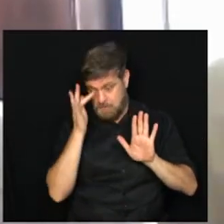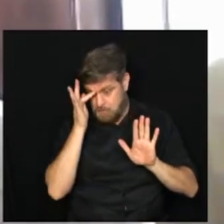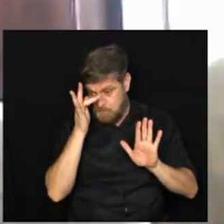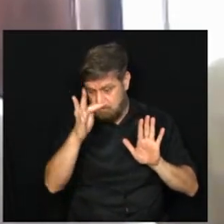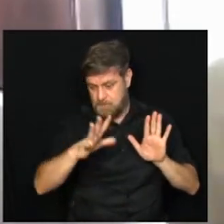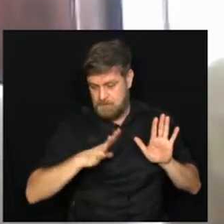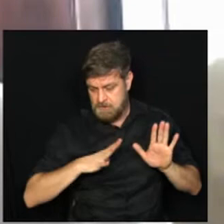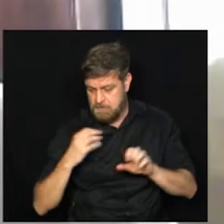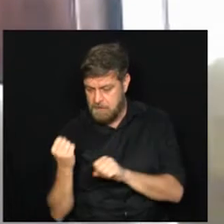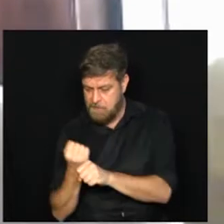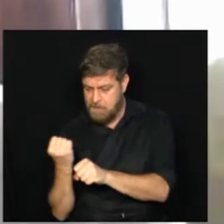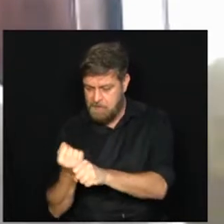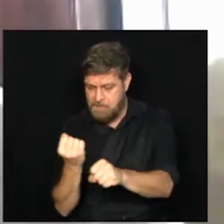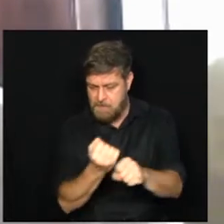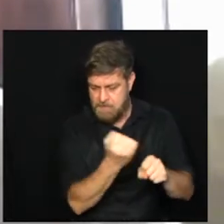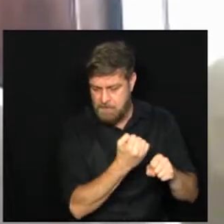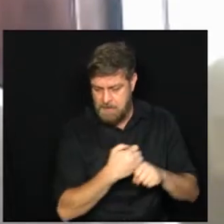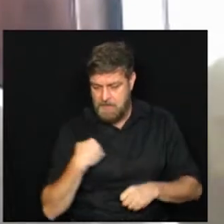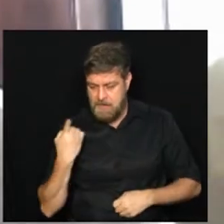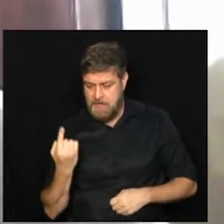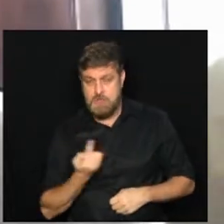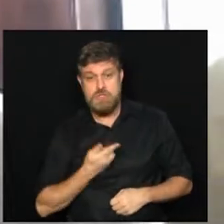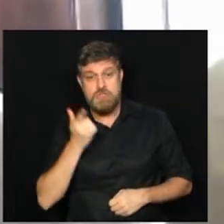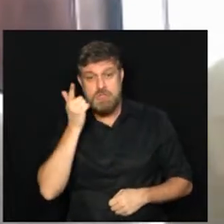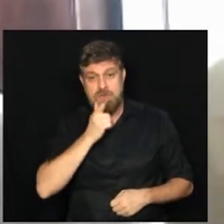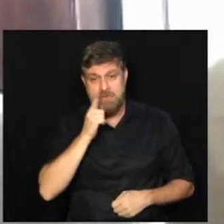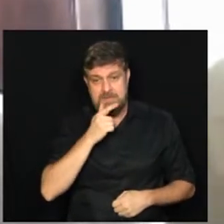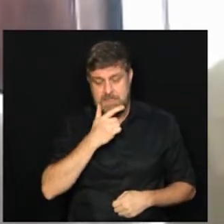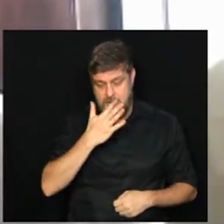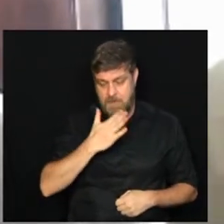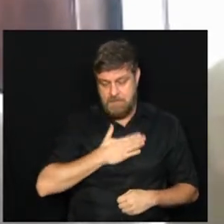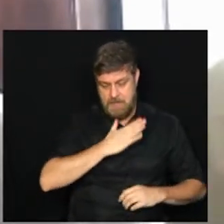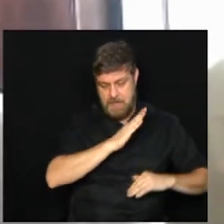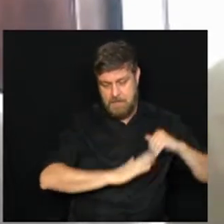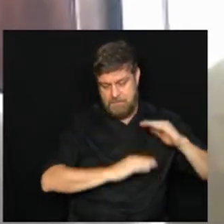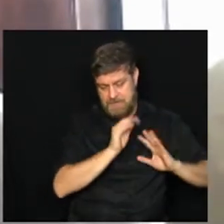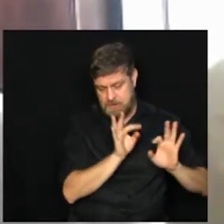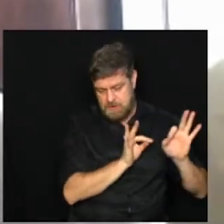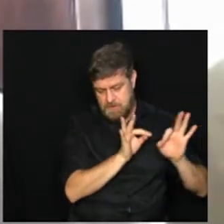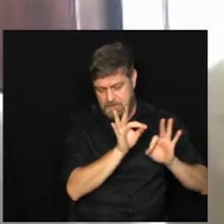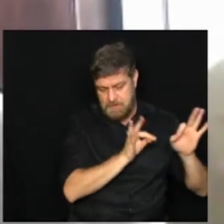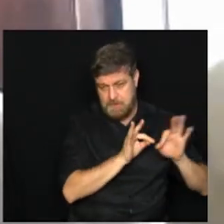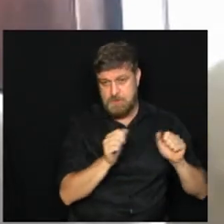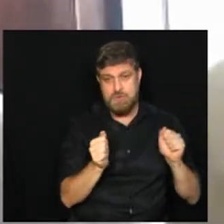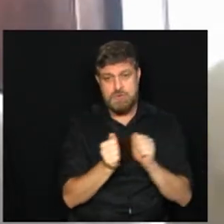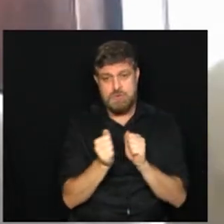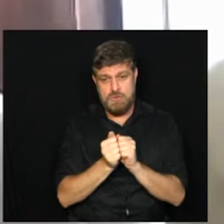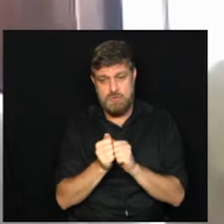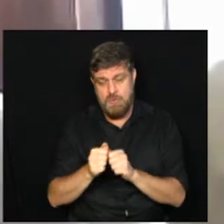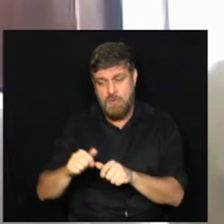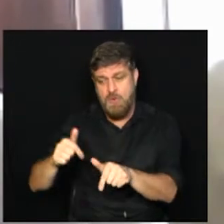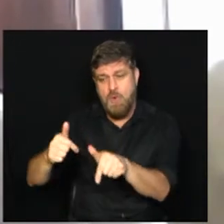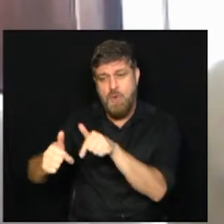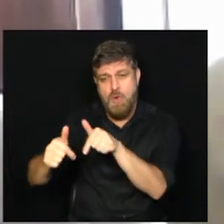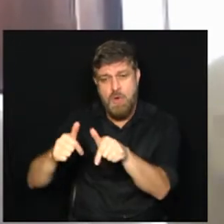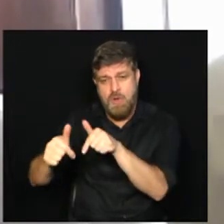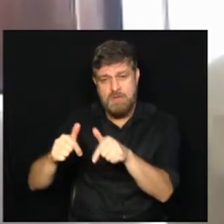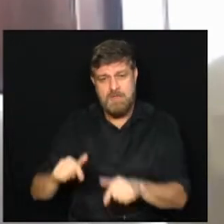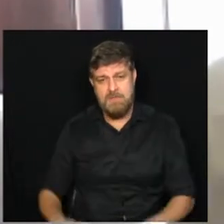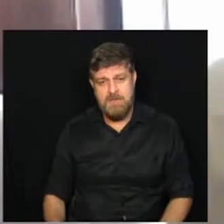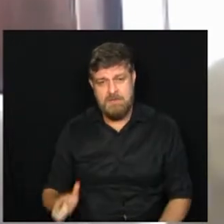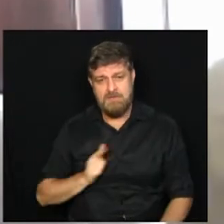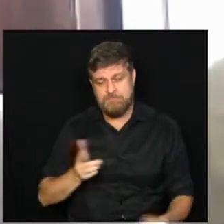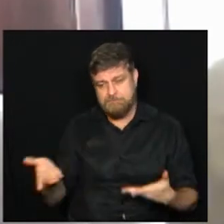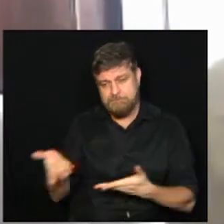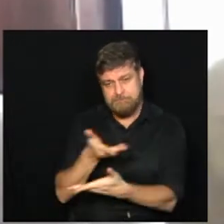oportunidade de fazer uma aproximação do nosso trabalho de planejamento com os trabalhos desenvolvidos pela Micro